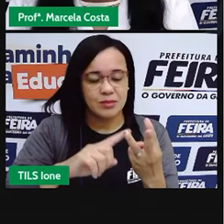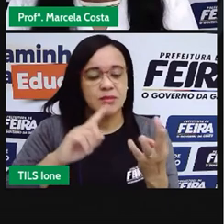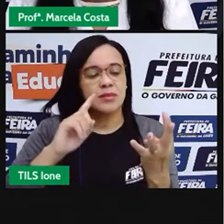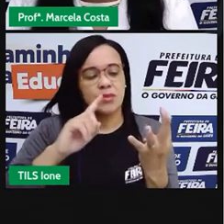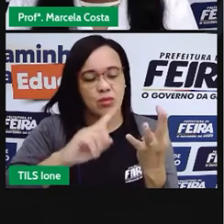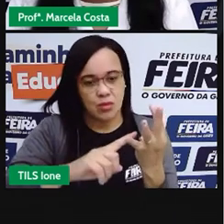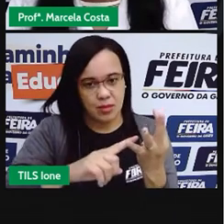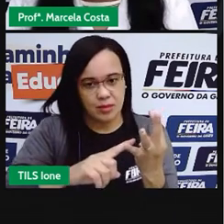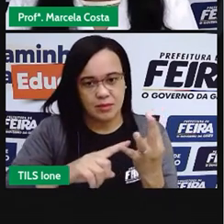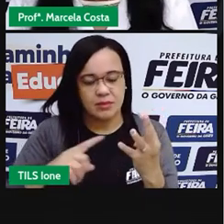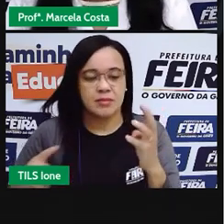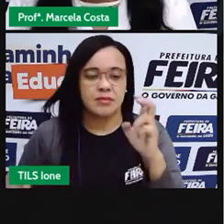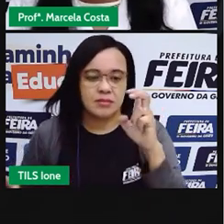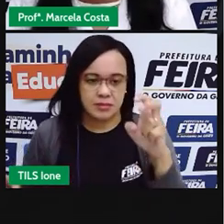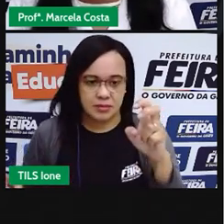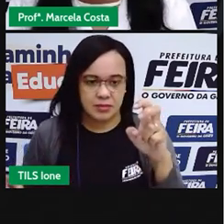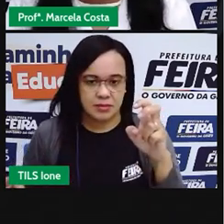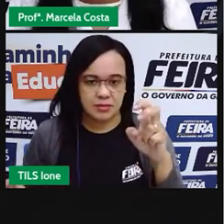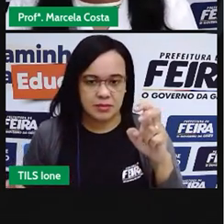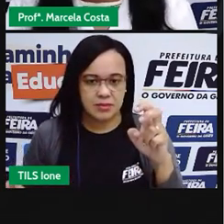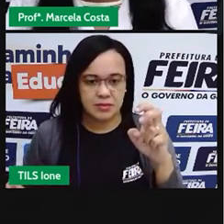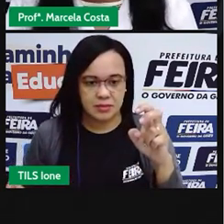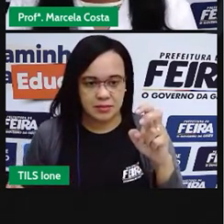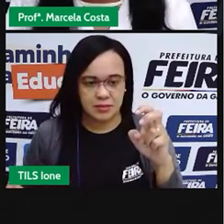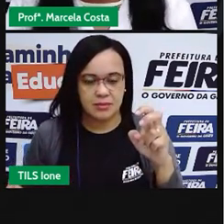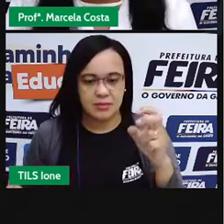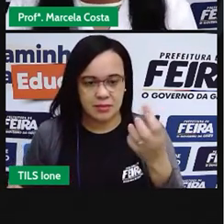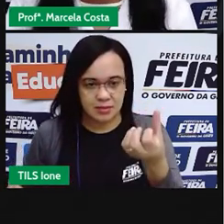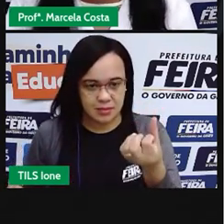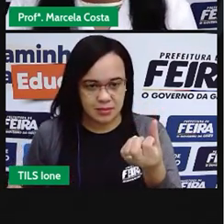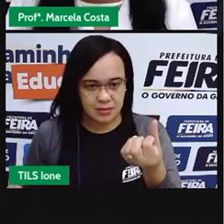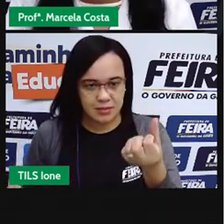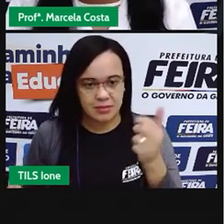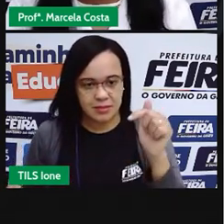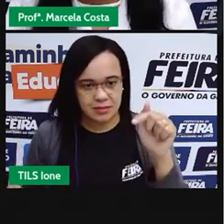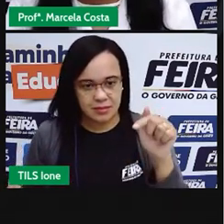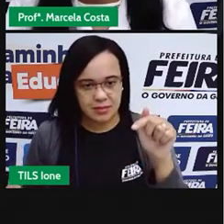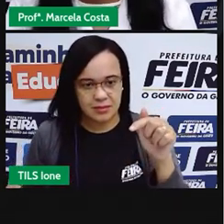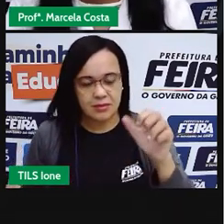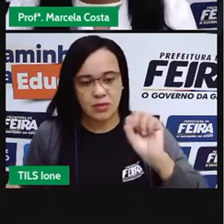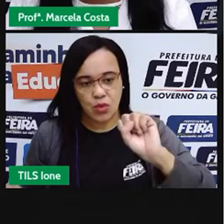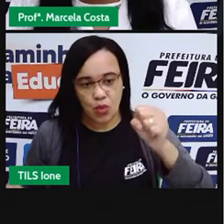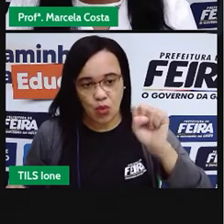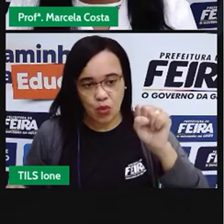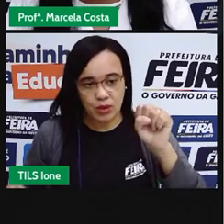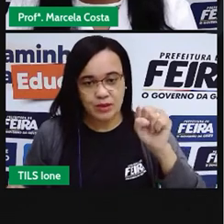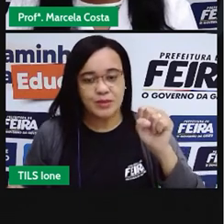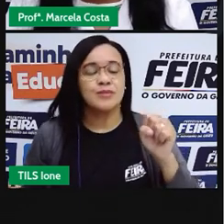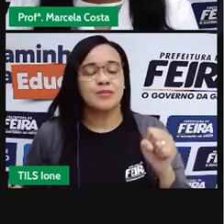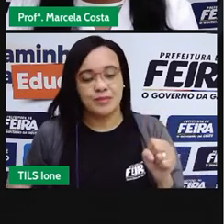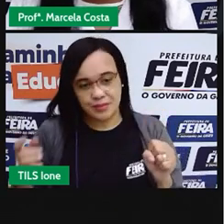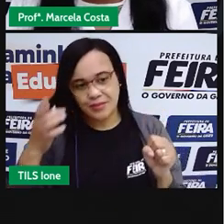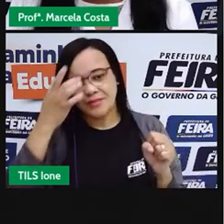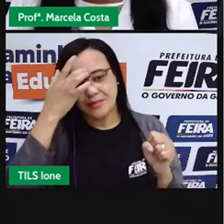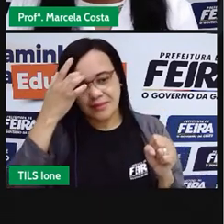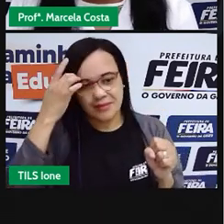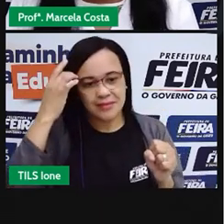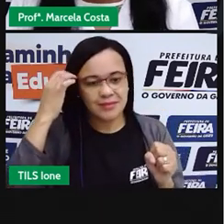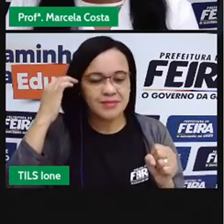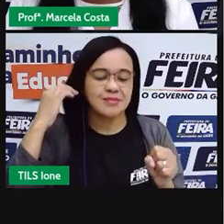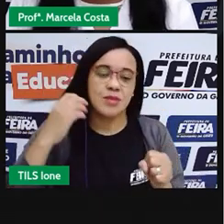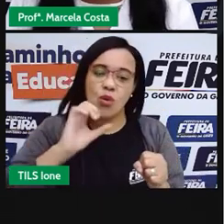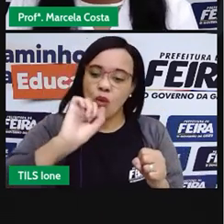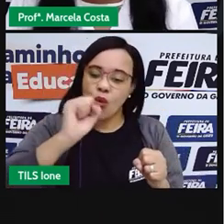três, 4, 5, 6, 7, 8.